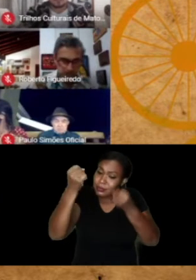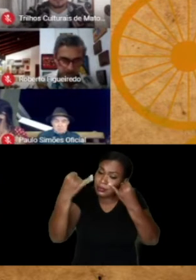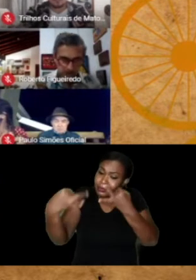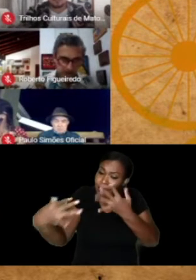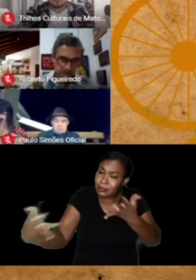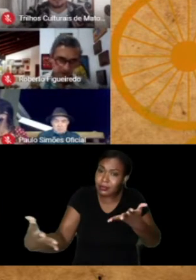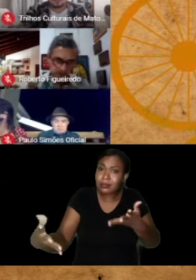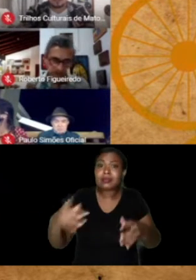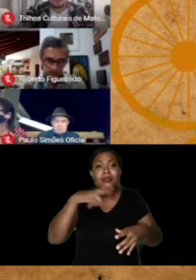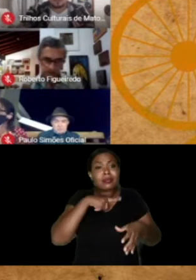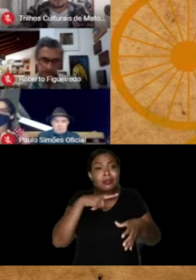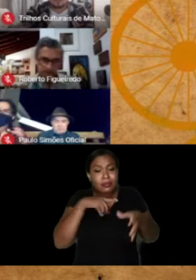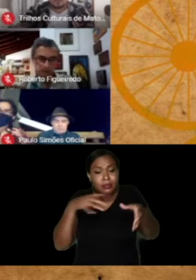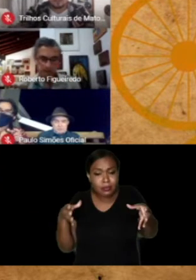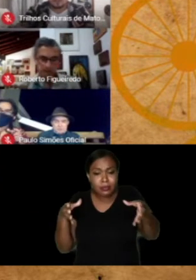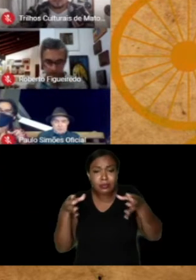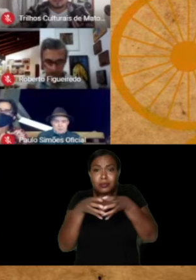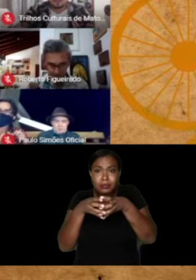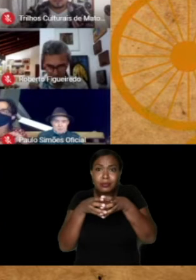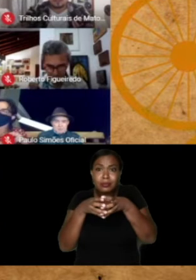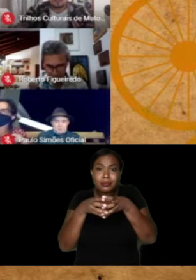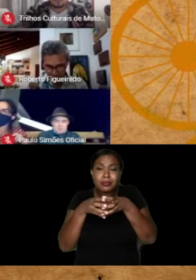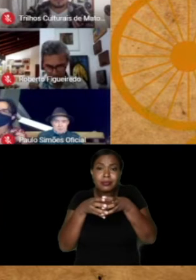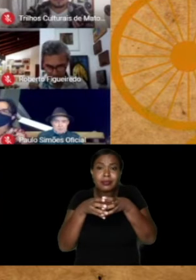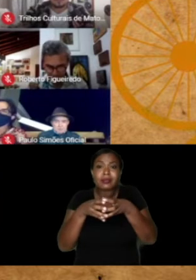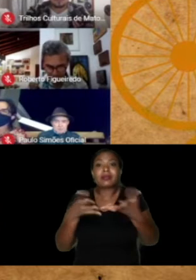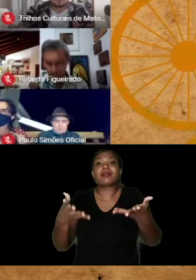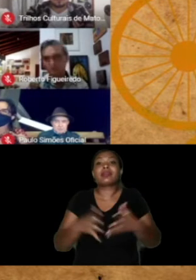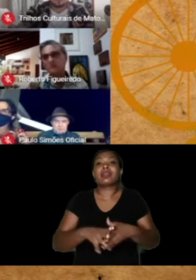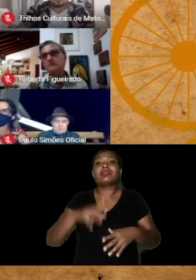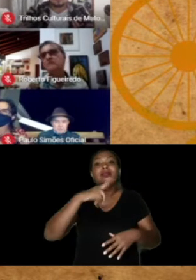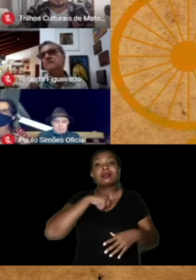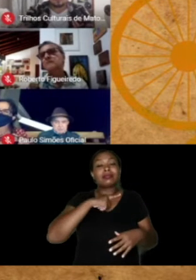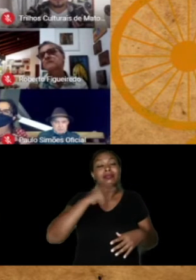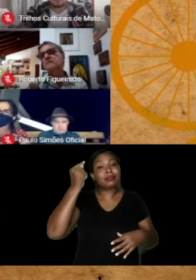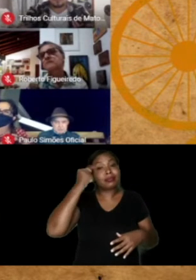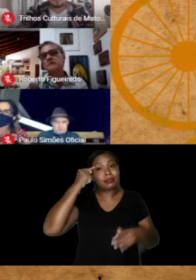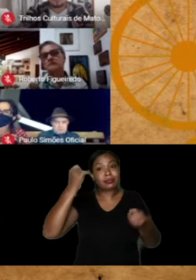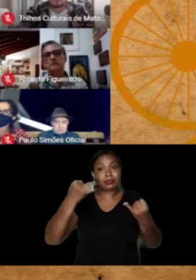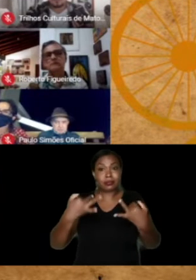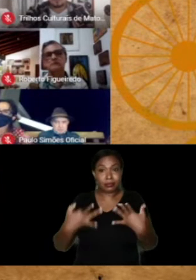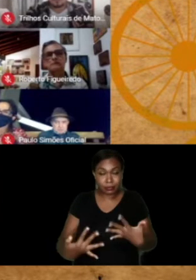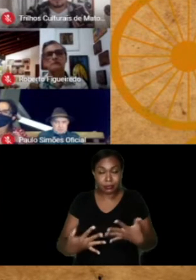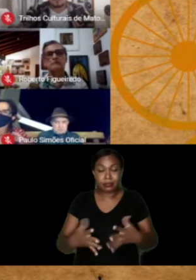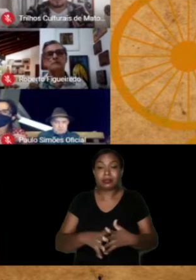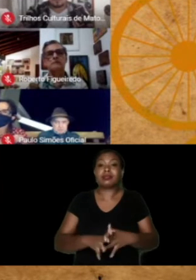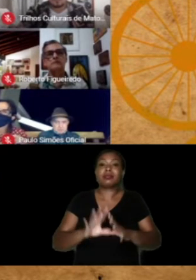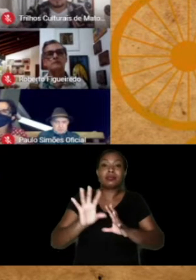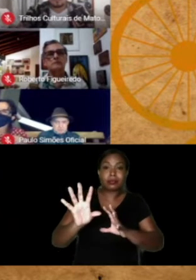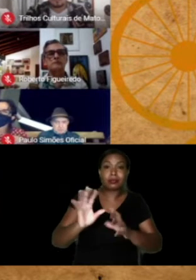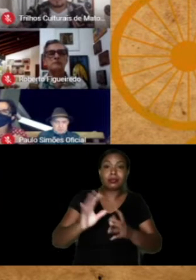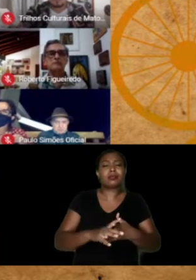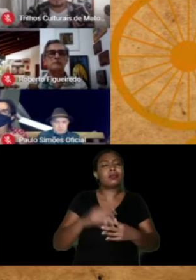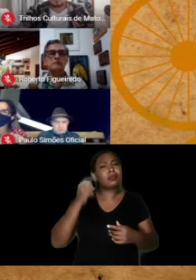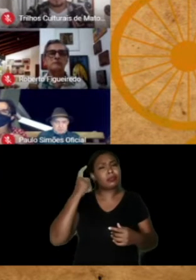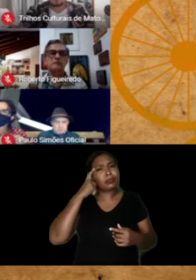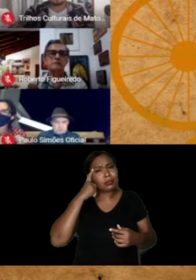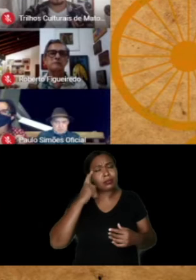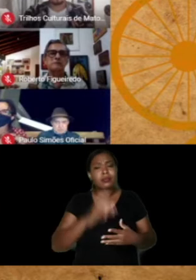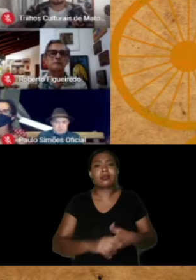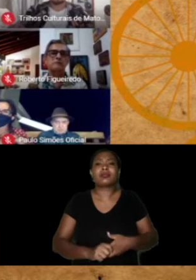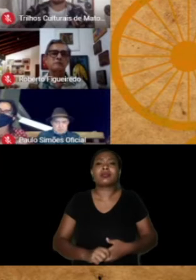muito fechado aqui dentro. Para vocês terem uma ideia da proporção, eu estranhei muito